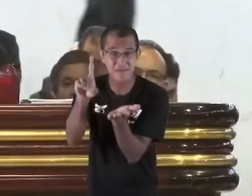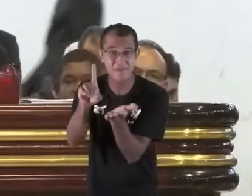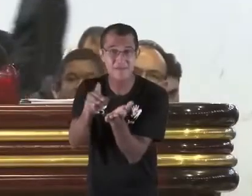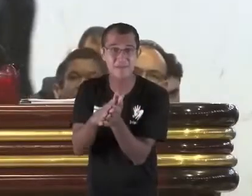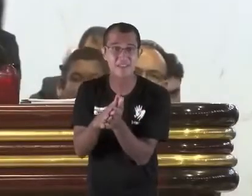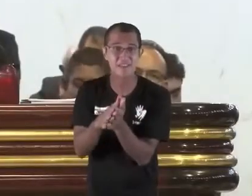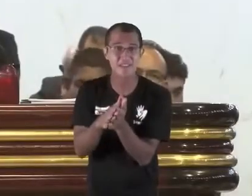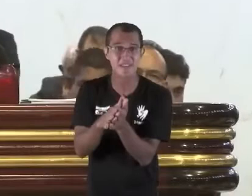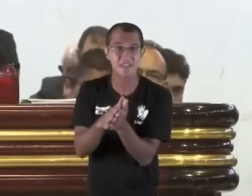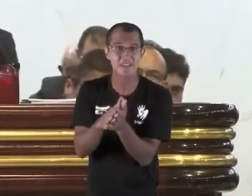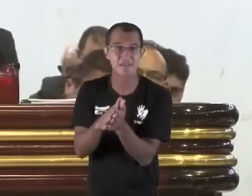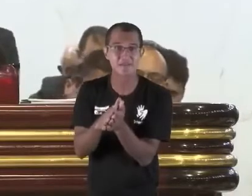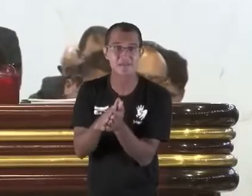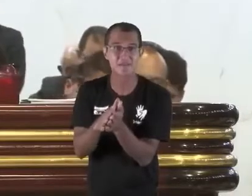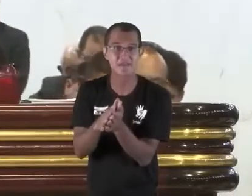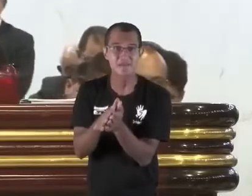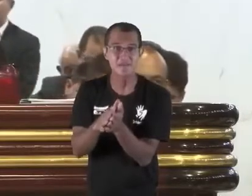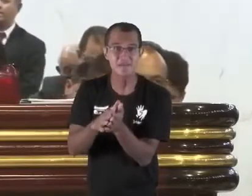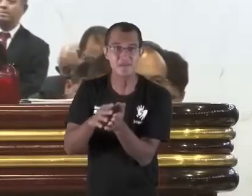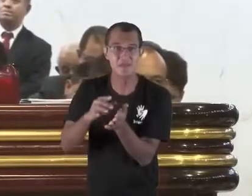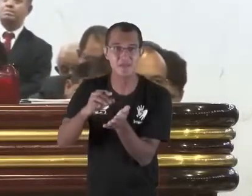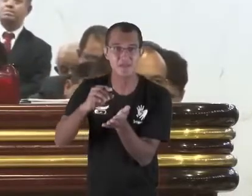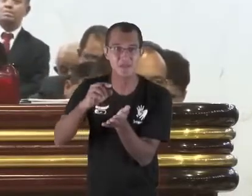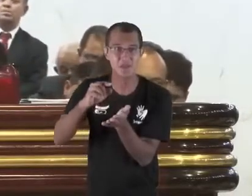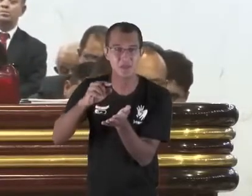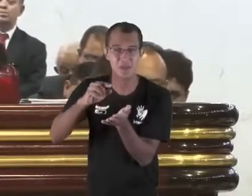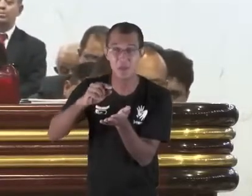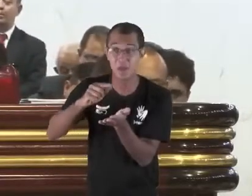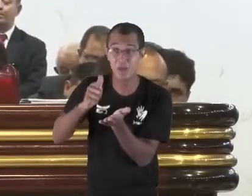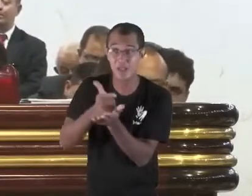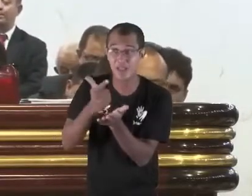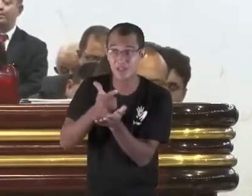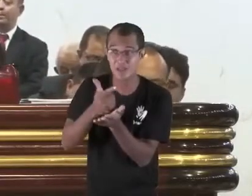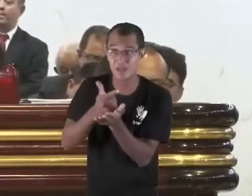no livro do profeta Ezequiel.